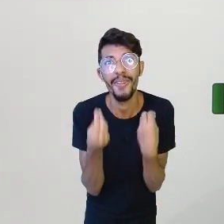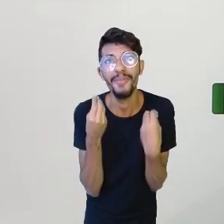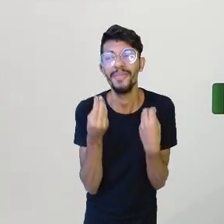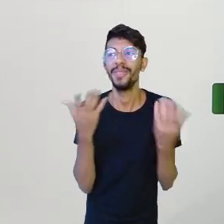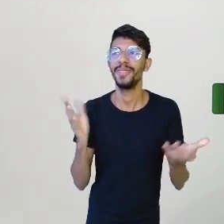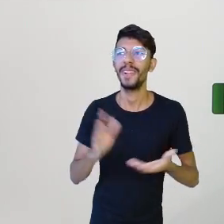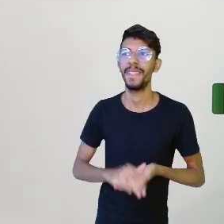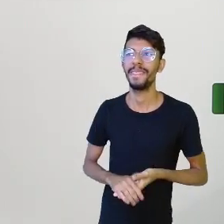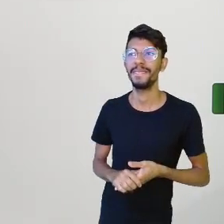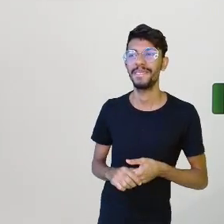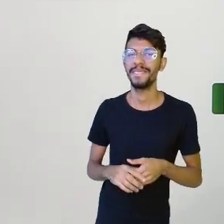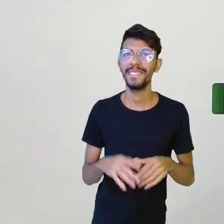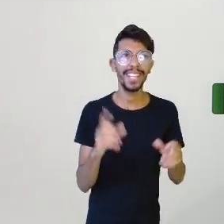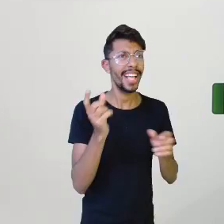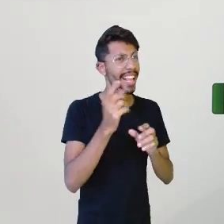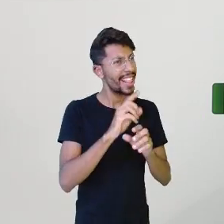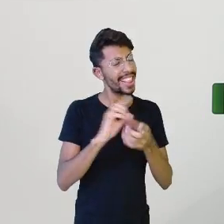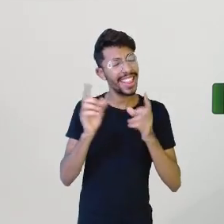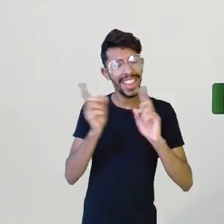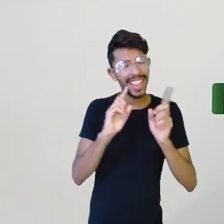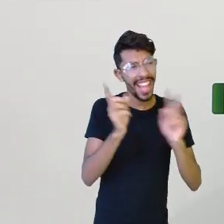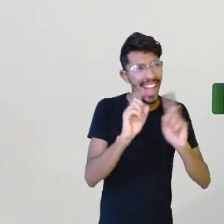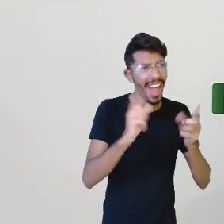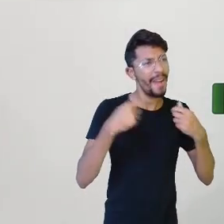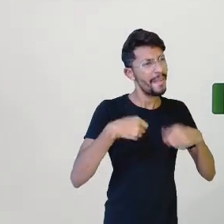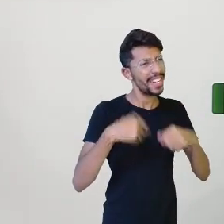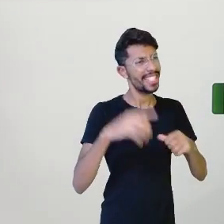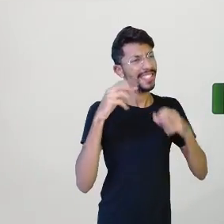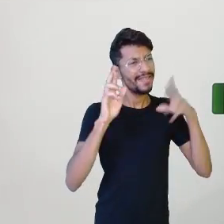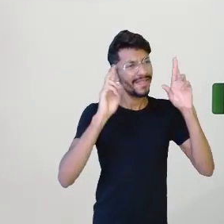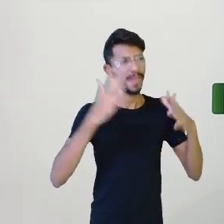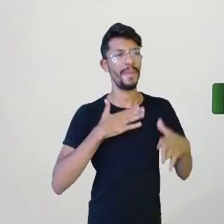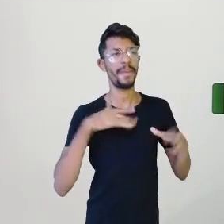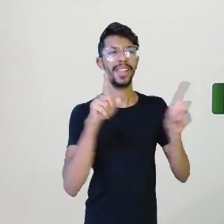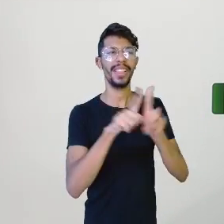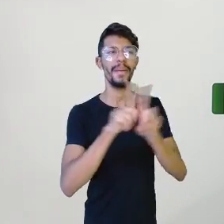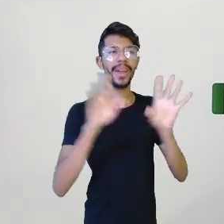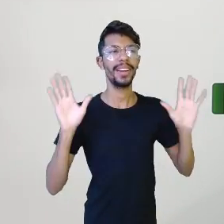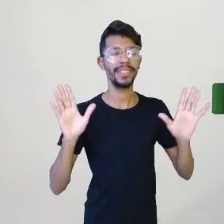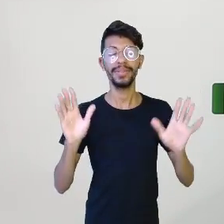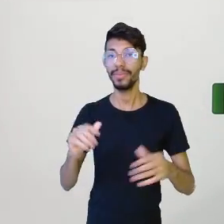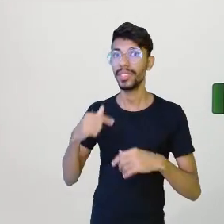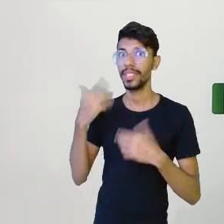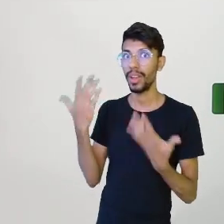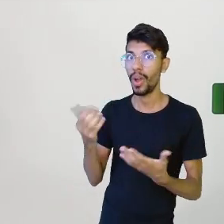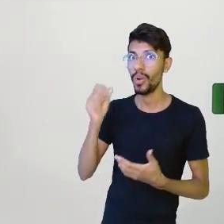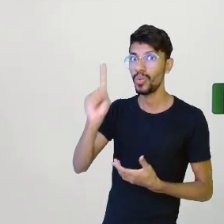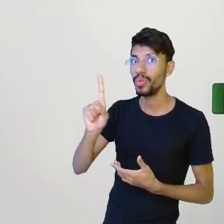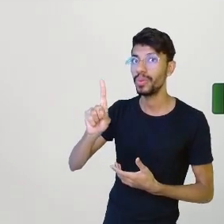tem que Então, torcer vamos por lá. mim também. Vamos torcer Vamos por lá, mim. Sandra, quando eu disser já, tá? Ó, Peraí. 1,